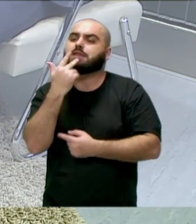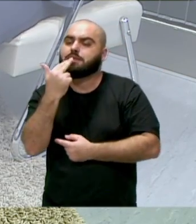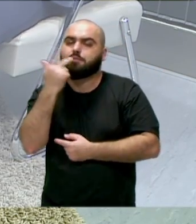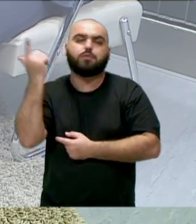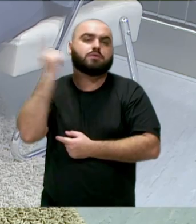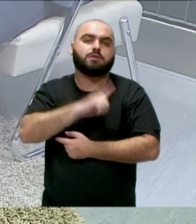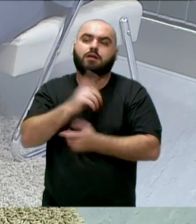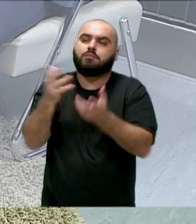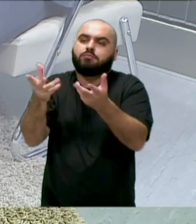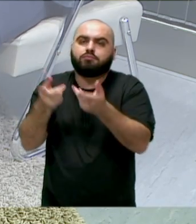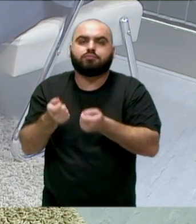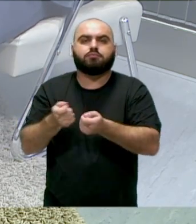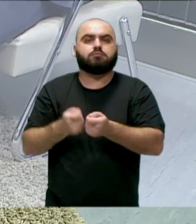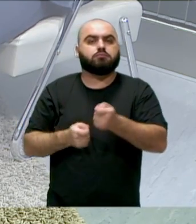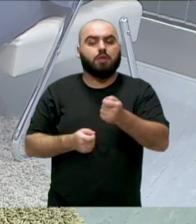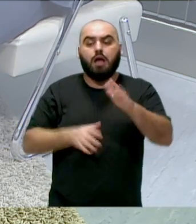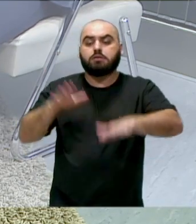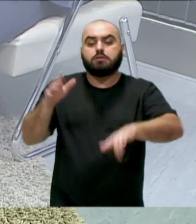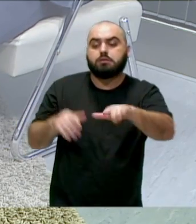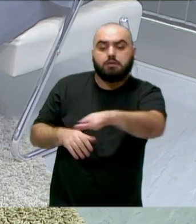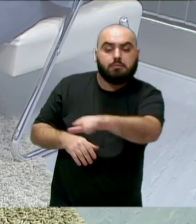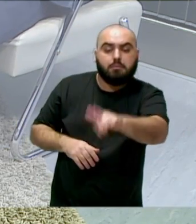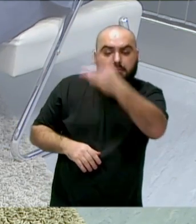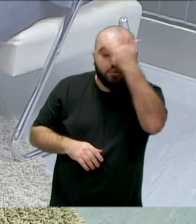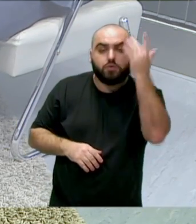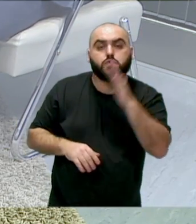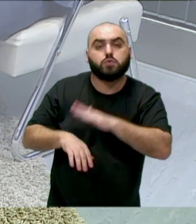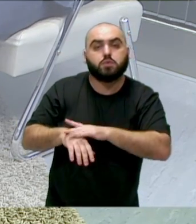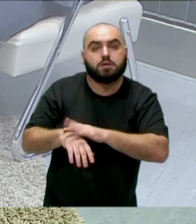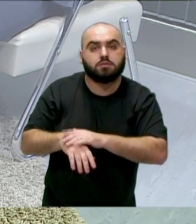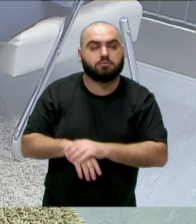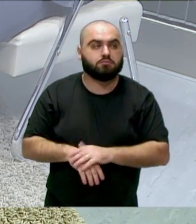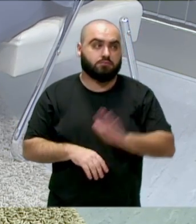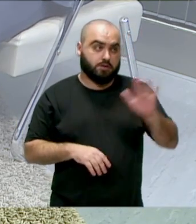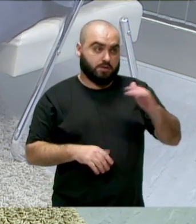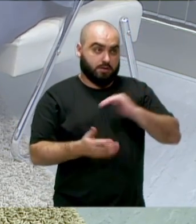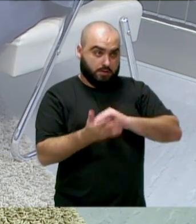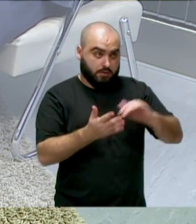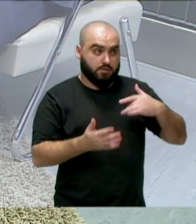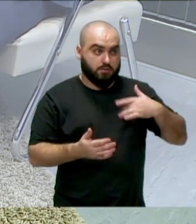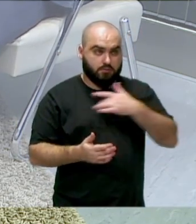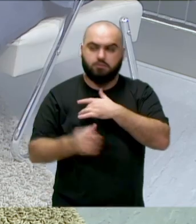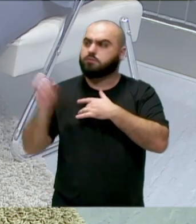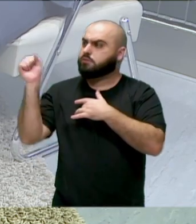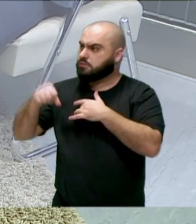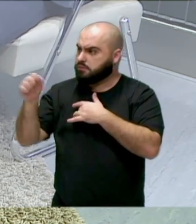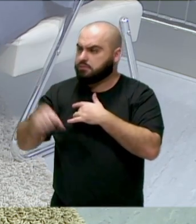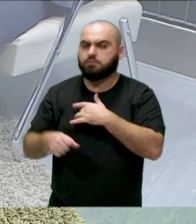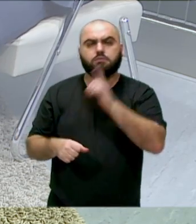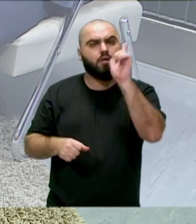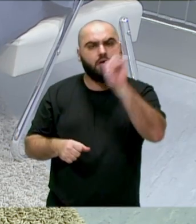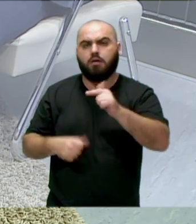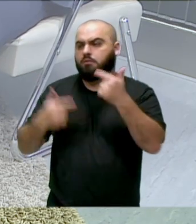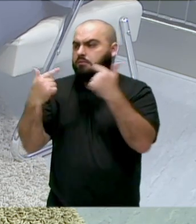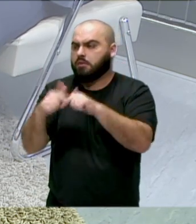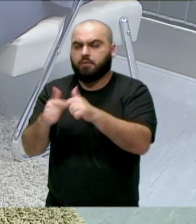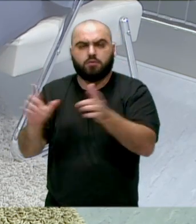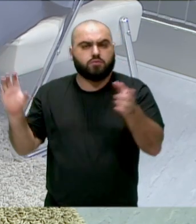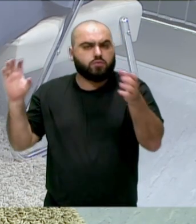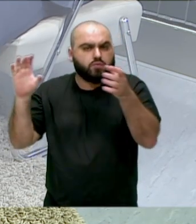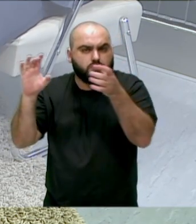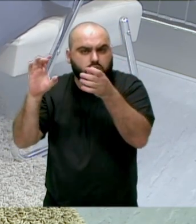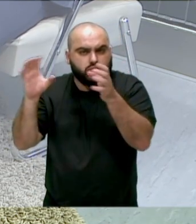acolher. Talvez tem pessoas doentes ali que a gente precisa fazer alguma coisa também. Secretaria de Saúde também. Envolver a Secretaria de Saúde, eu acho que é uma ação conjunta que o